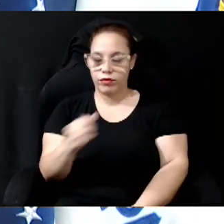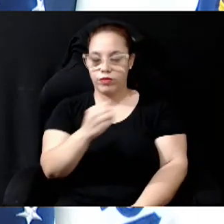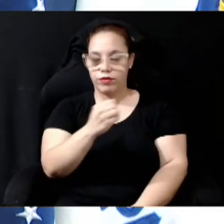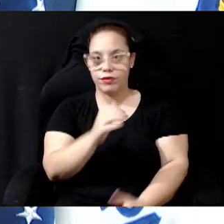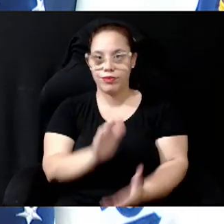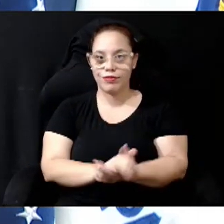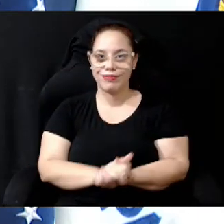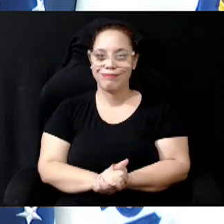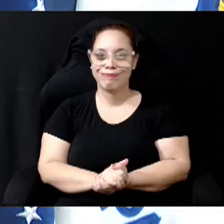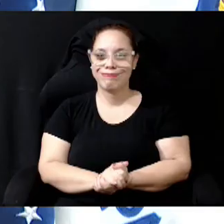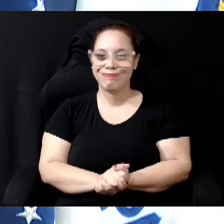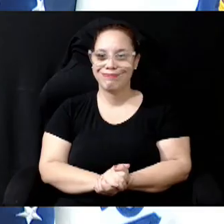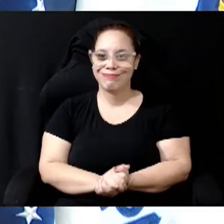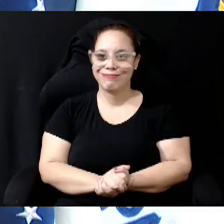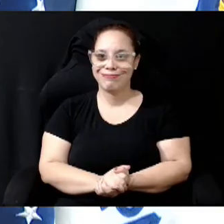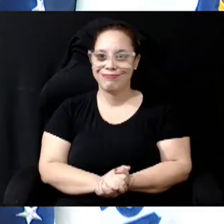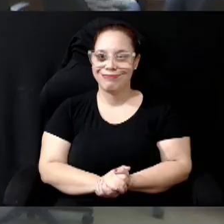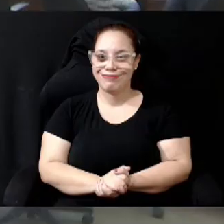66.